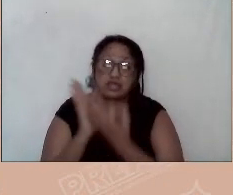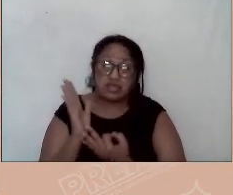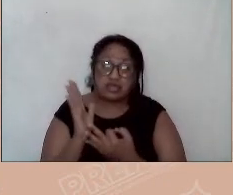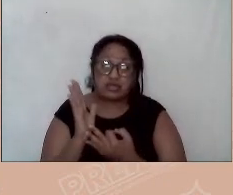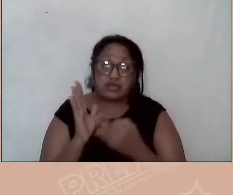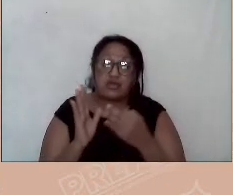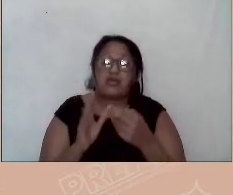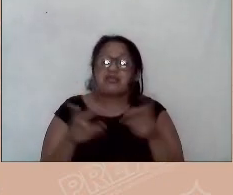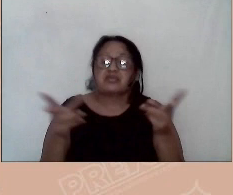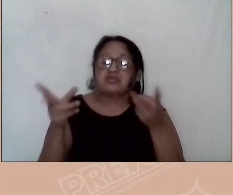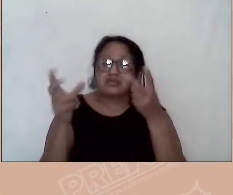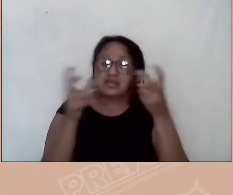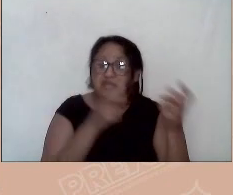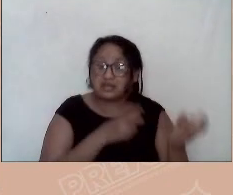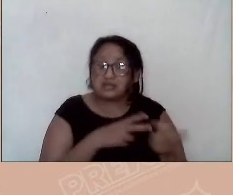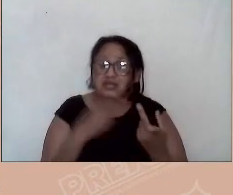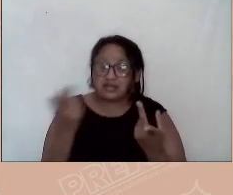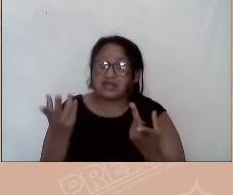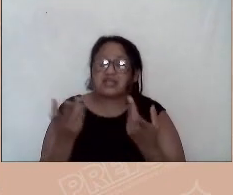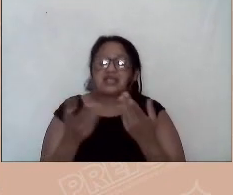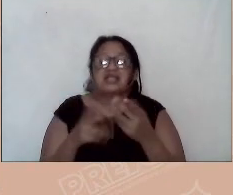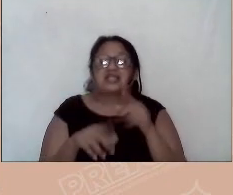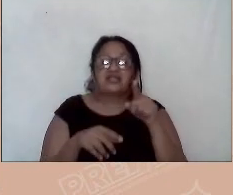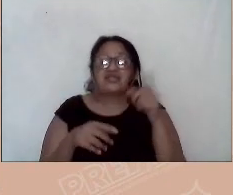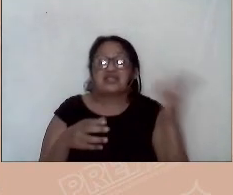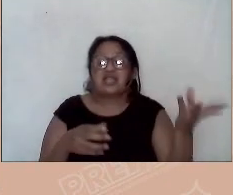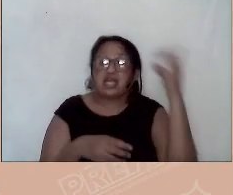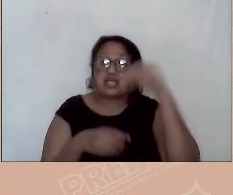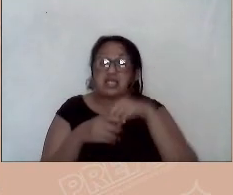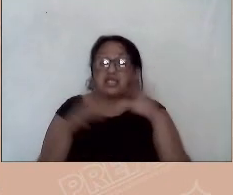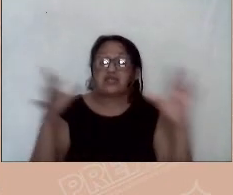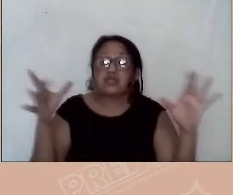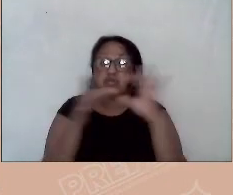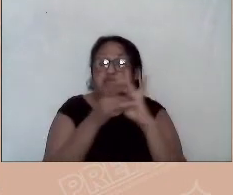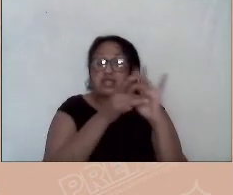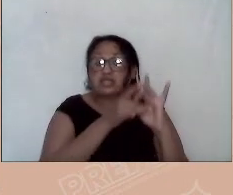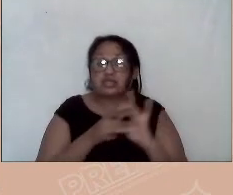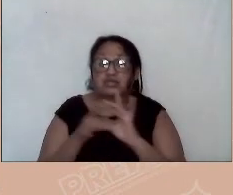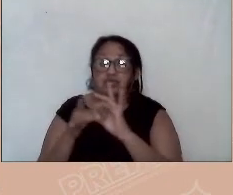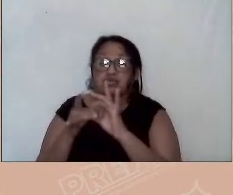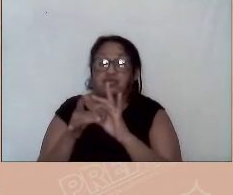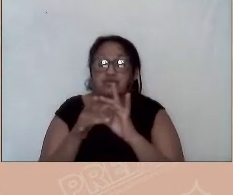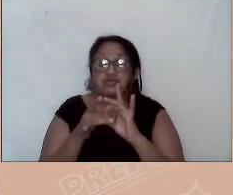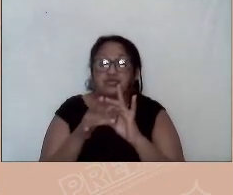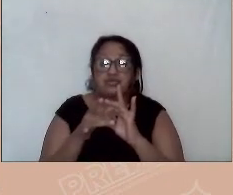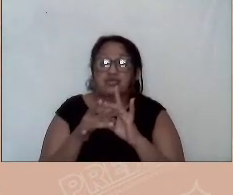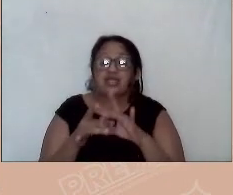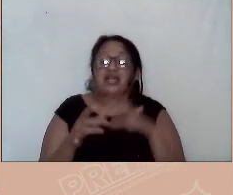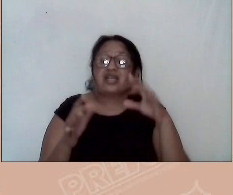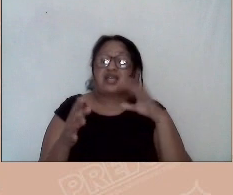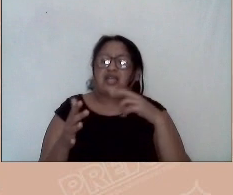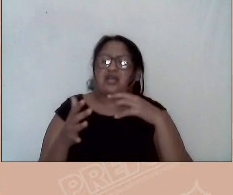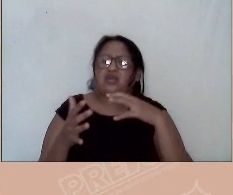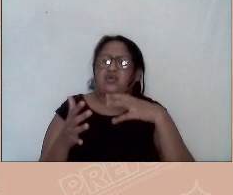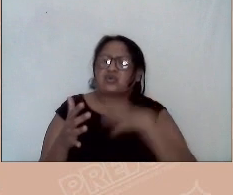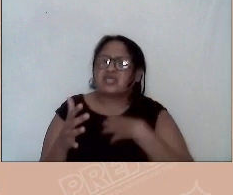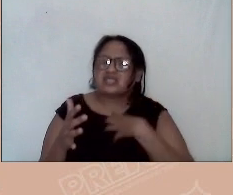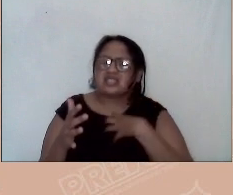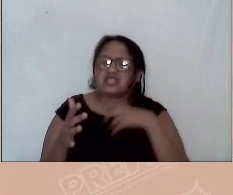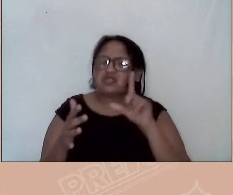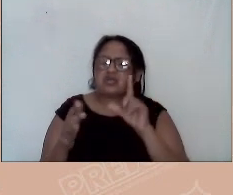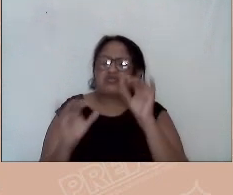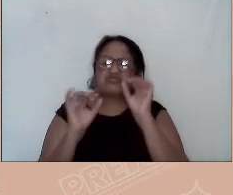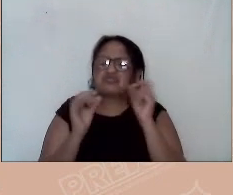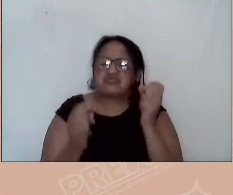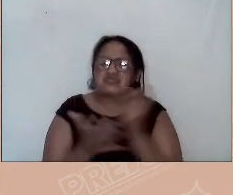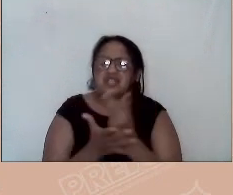identificar esses falso cognato basta que você insira no contexto e aí quando você insirir perceber que aquele sentido não vai funcionar no contexto